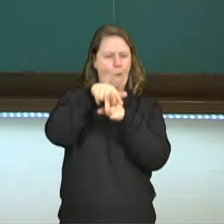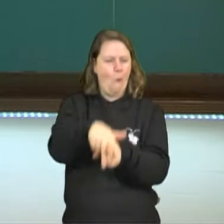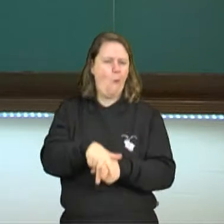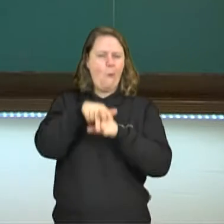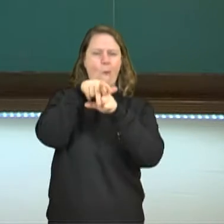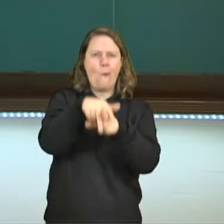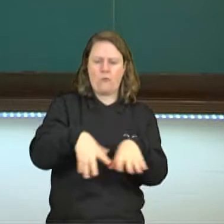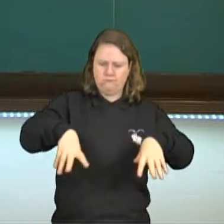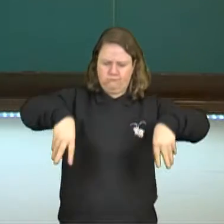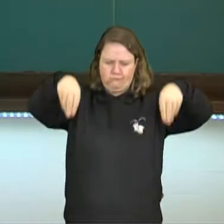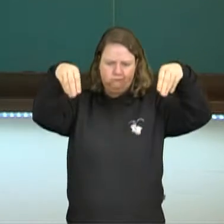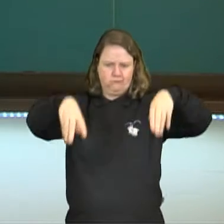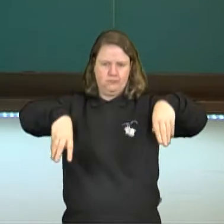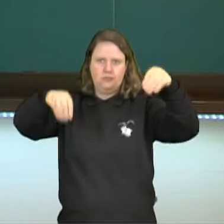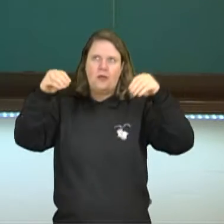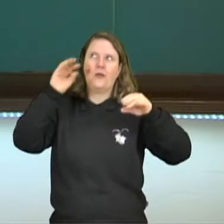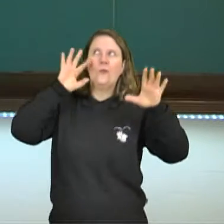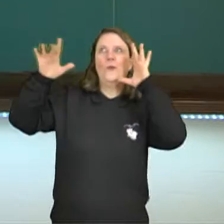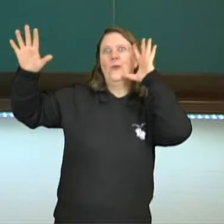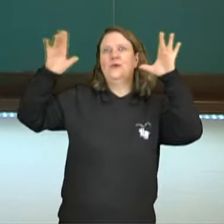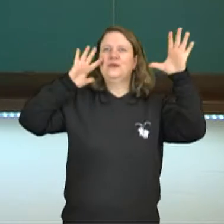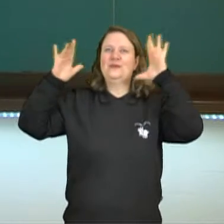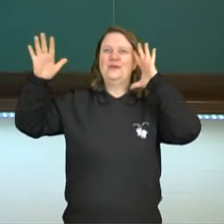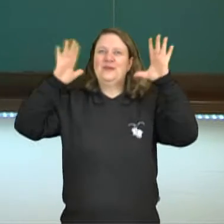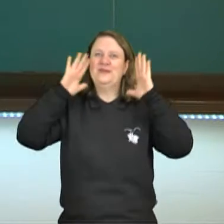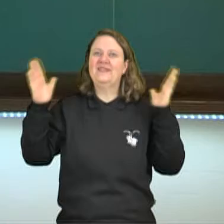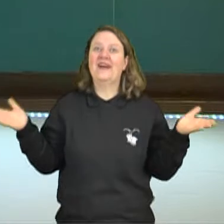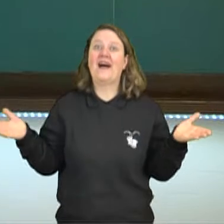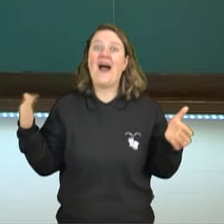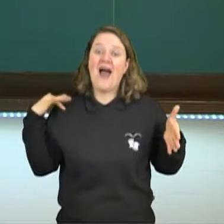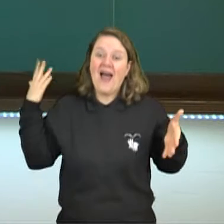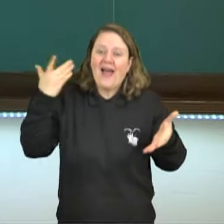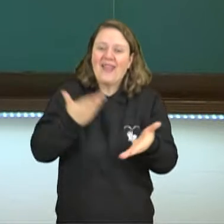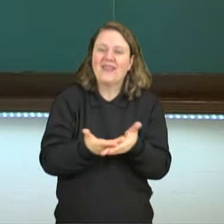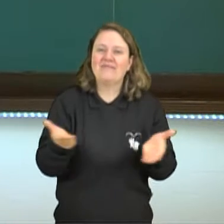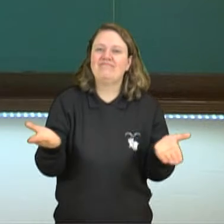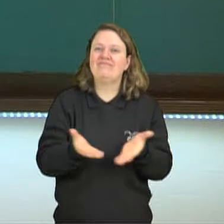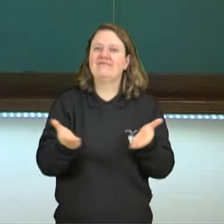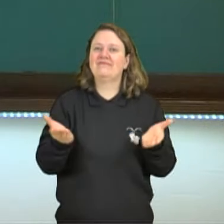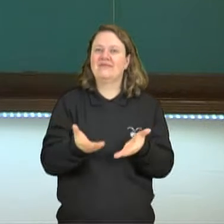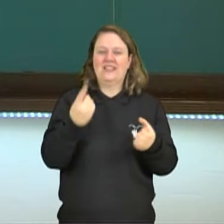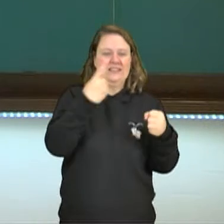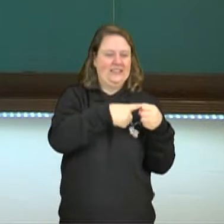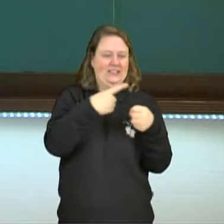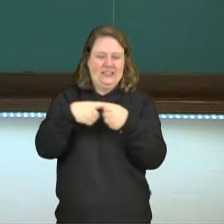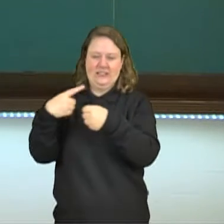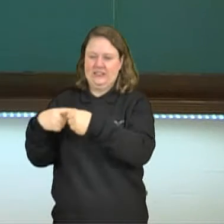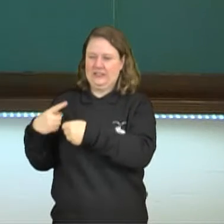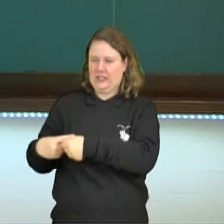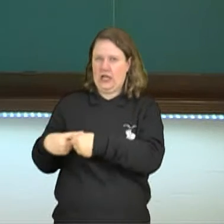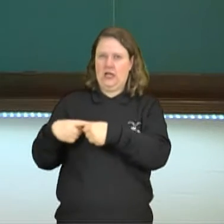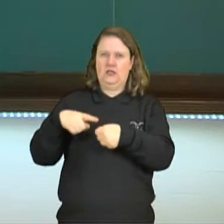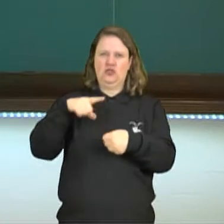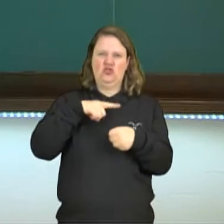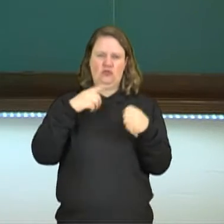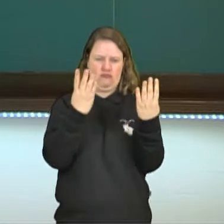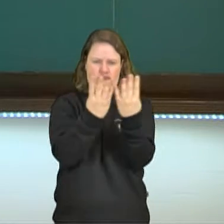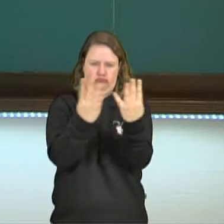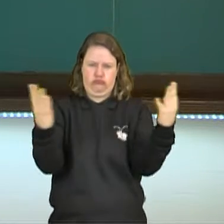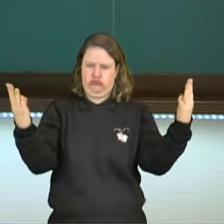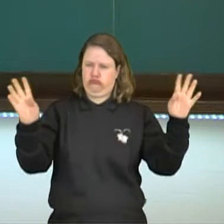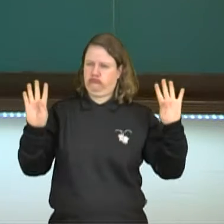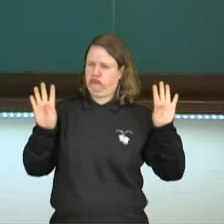castelos, que habitam o imaginário nosso nos dias de hoje, as cidades medievais, as fortalezas. Então são